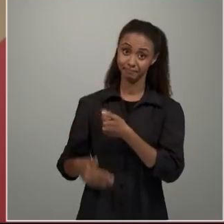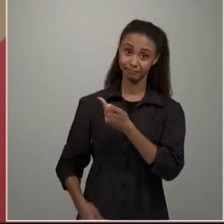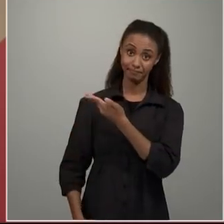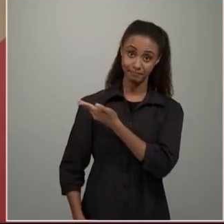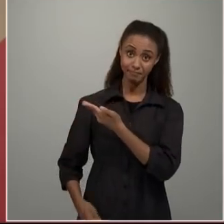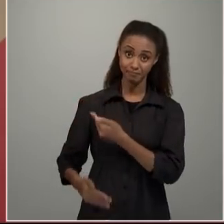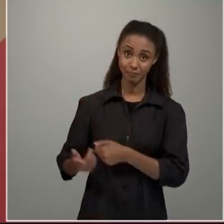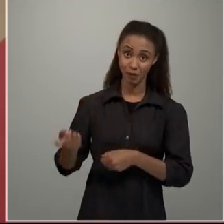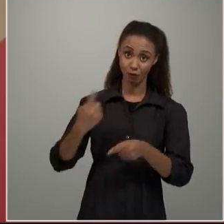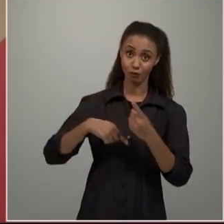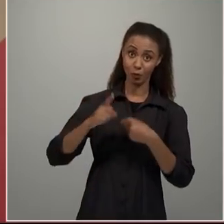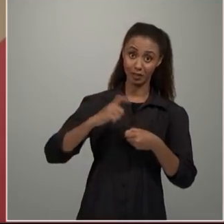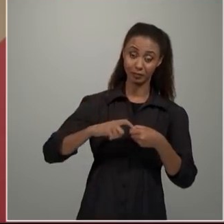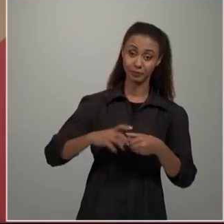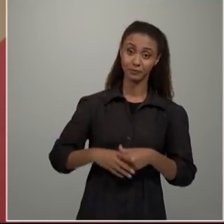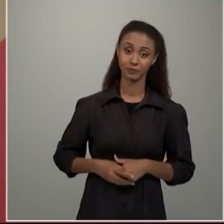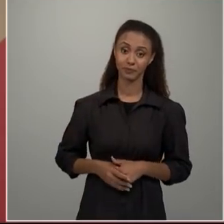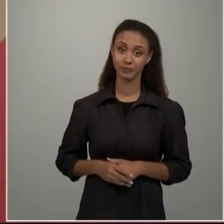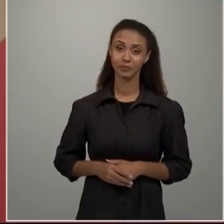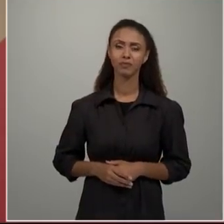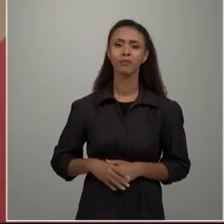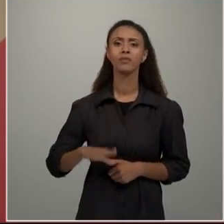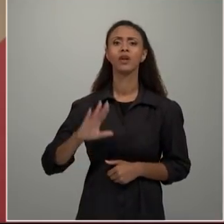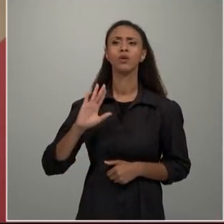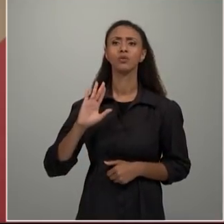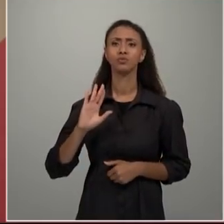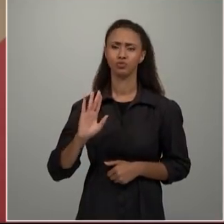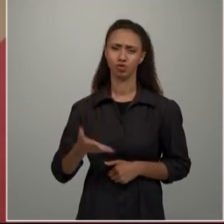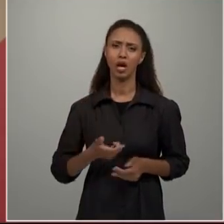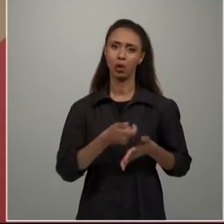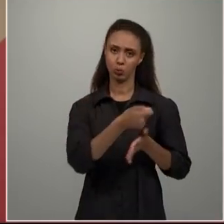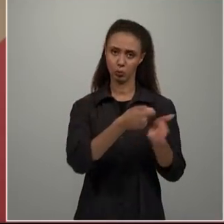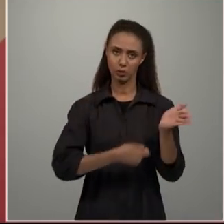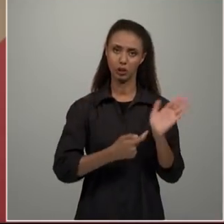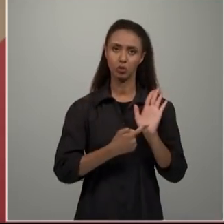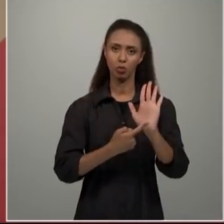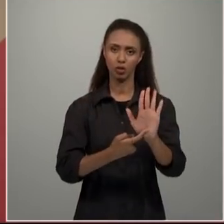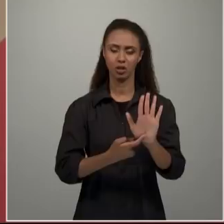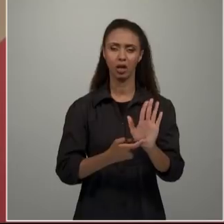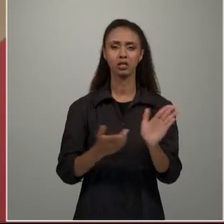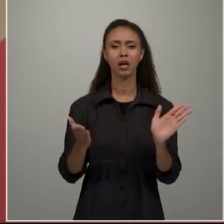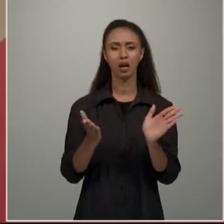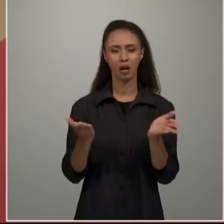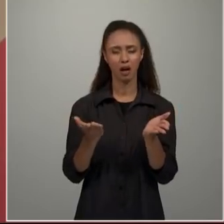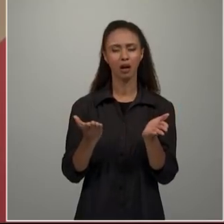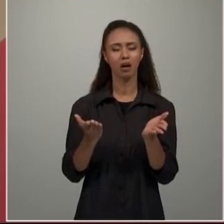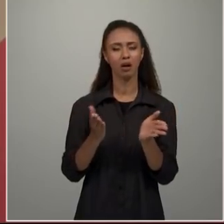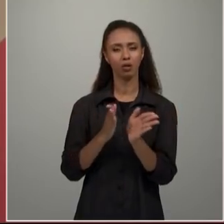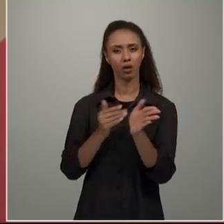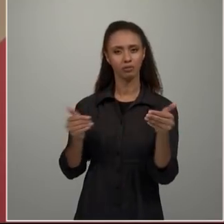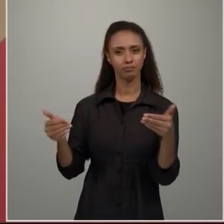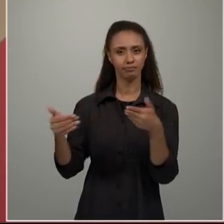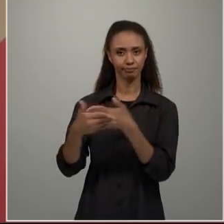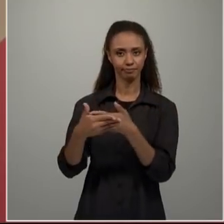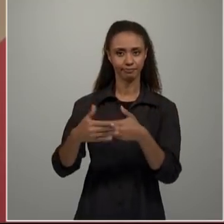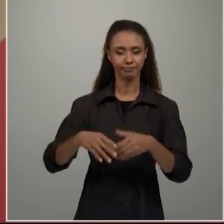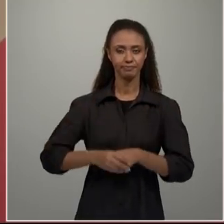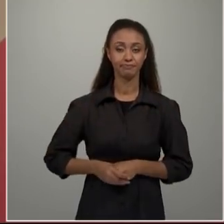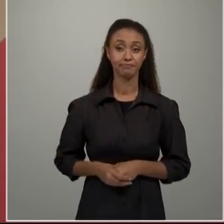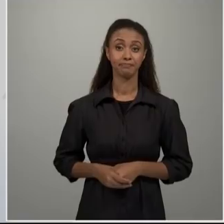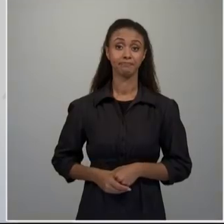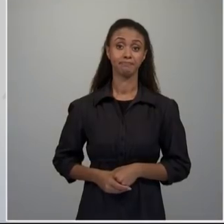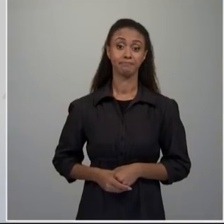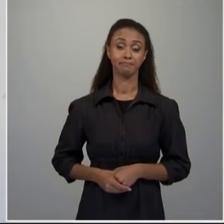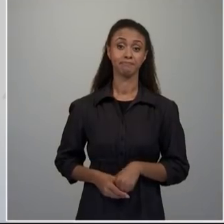então a gente mostrou esse texto aqui pra vocês aí eu só vou seguir próximo que a gente vai poder entrar no nosso intervalo aqui